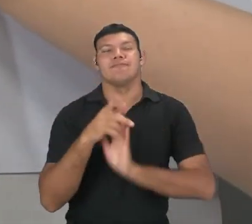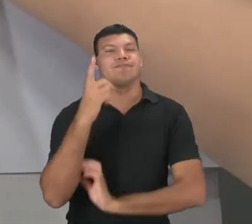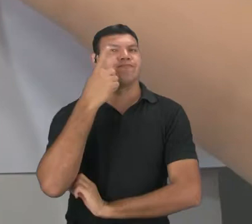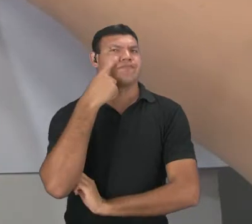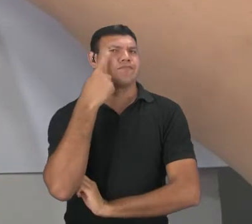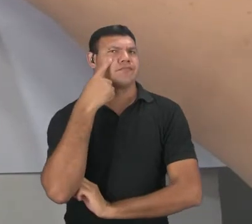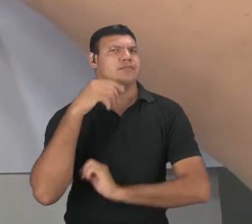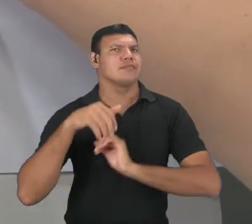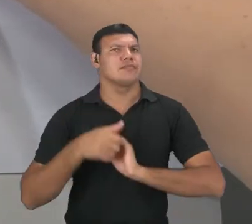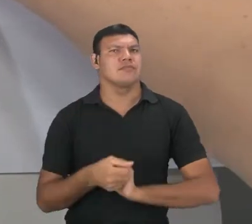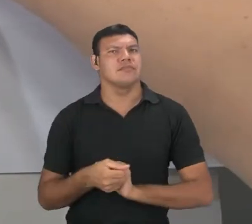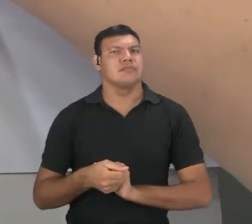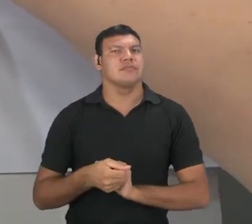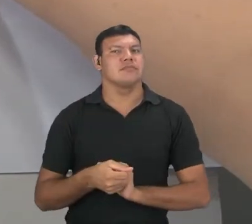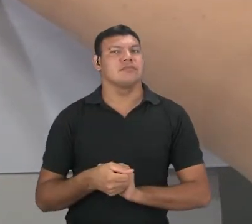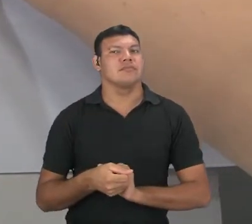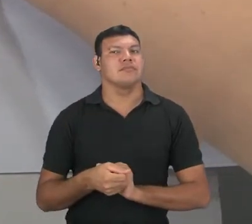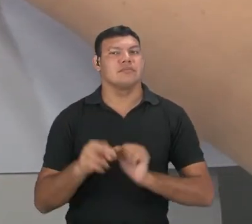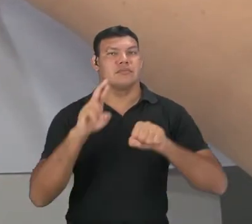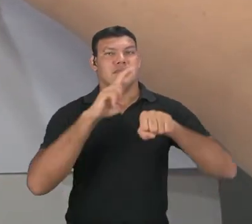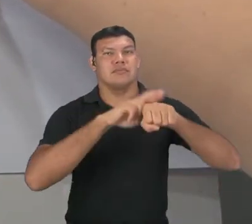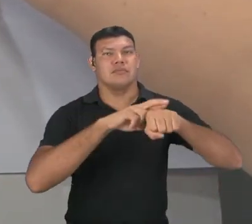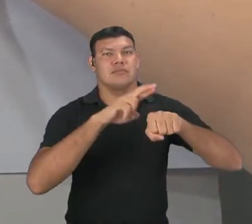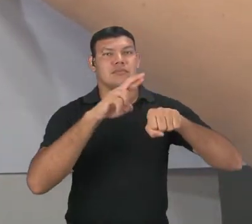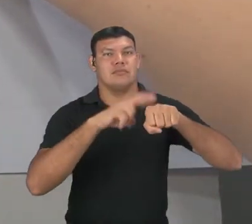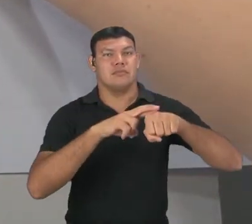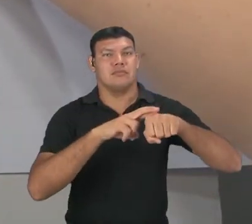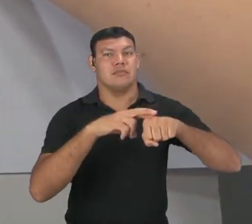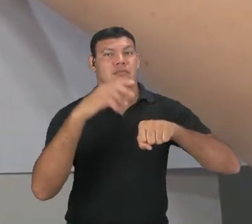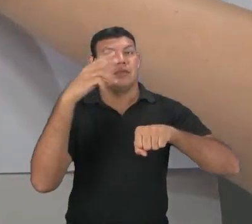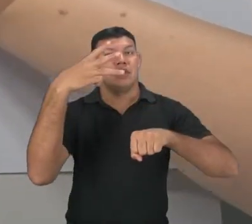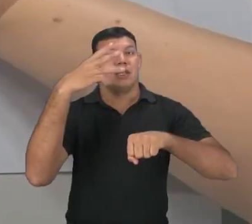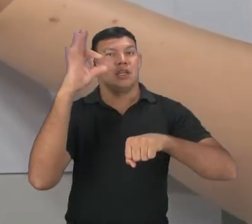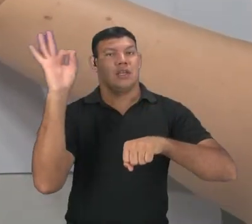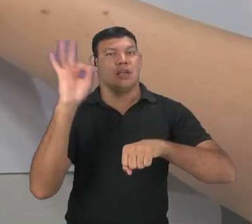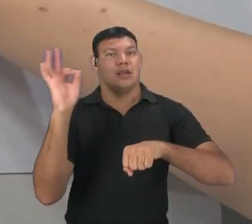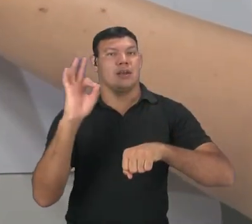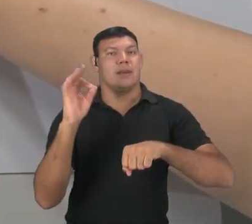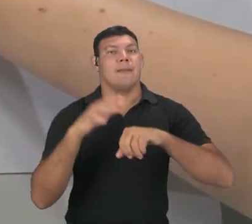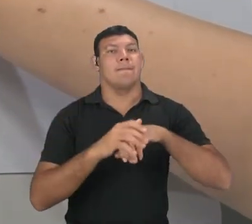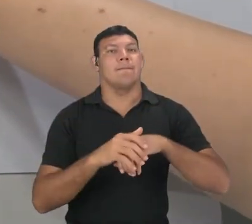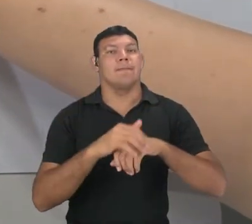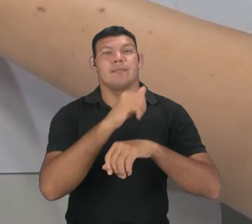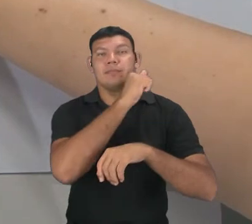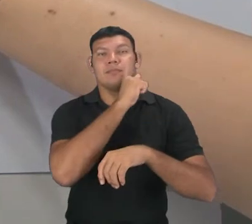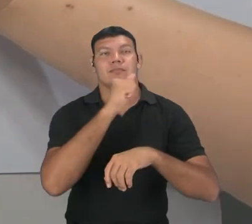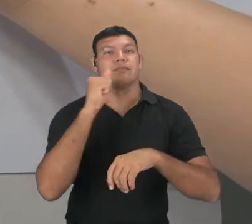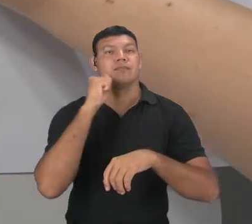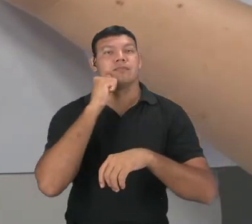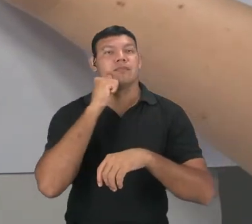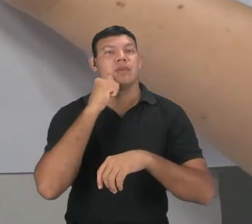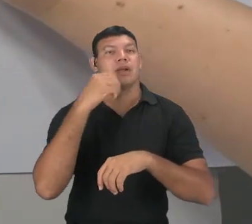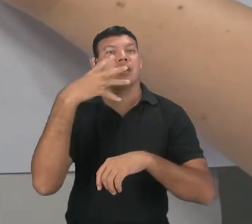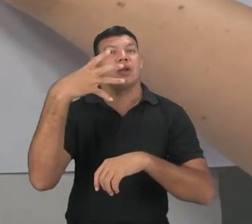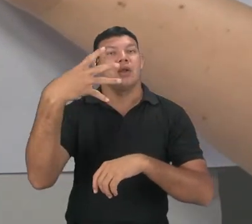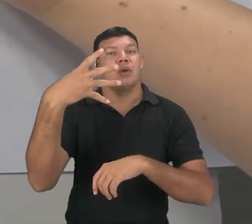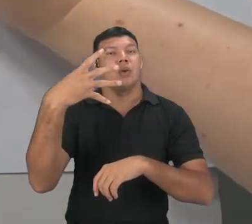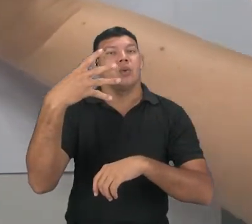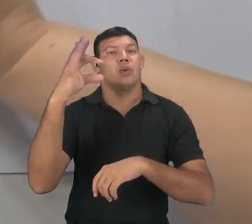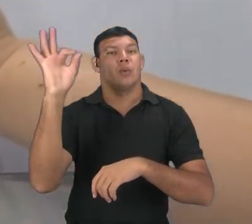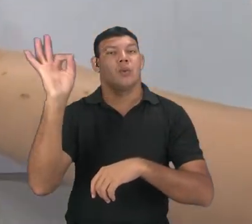população? Observe aqui, ó. Roraima tem 3, Amapá 4, Amazonas 22,